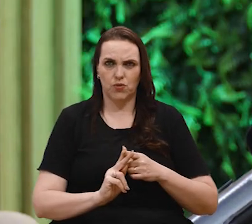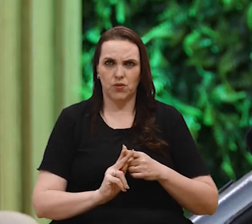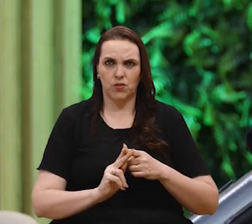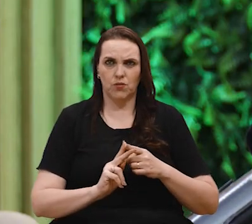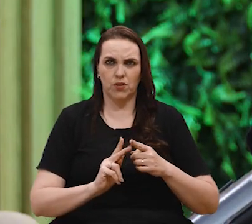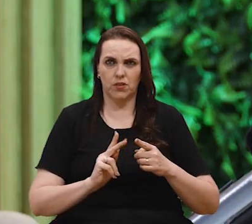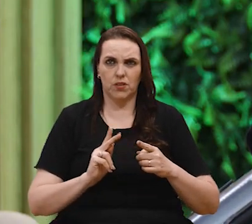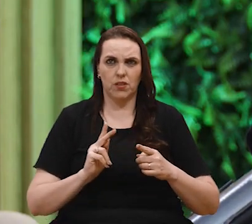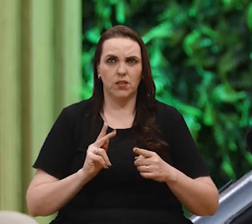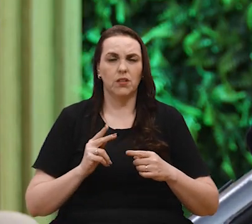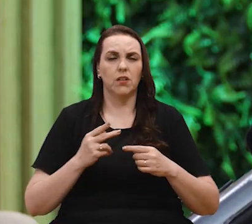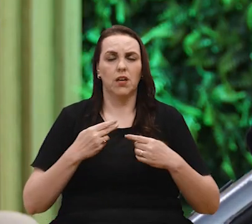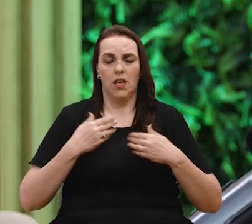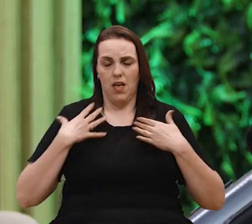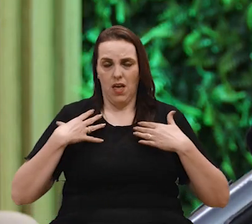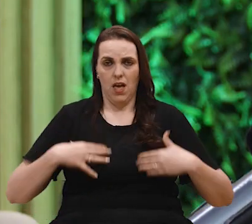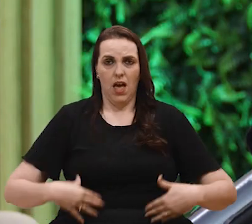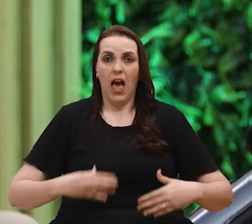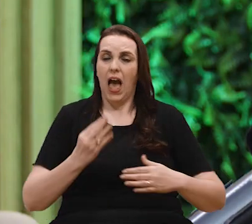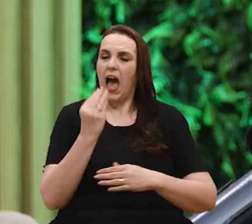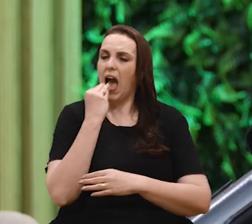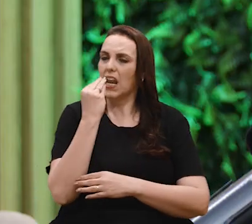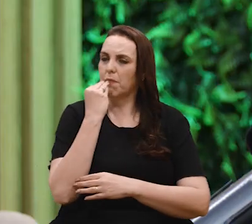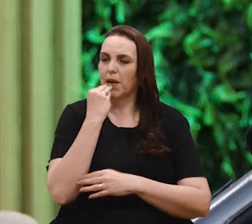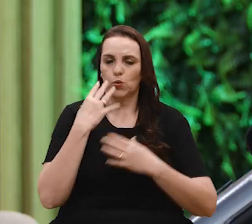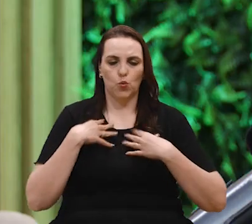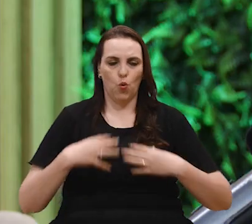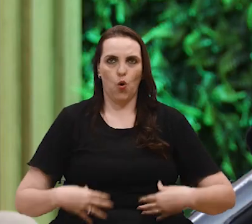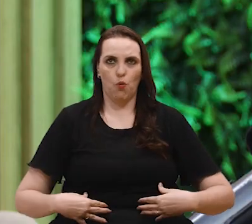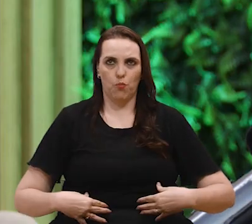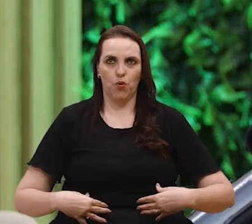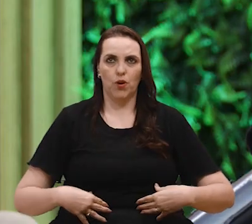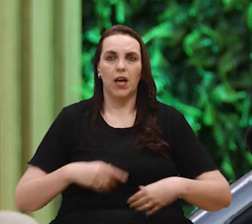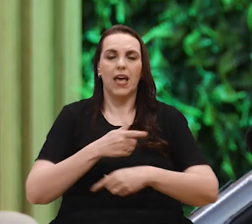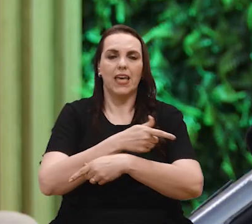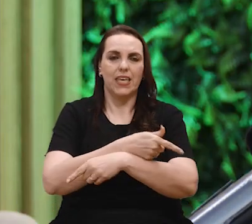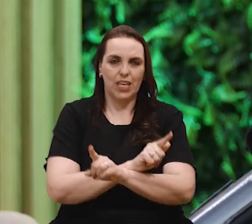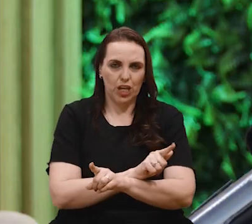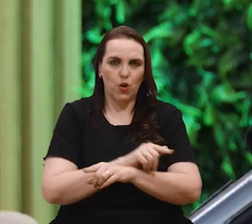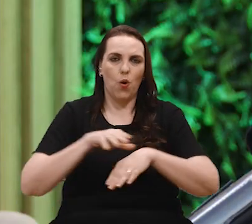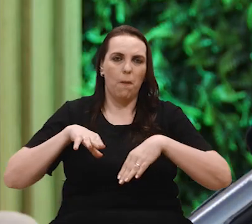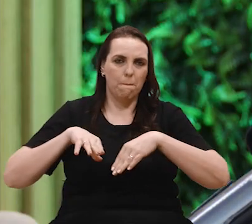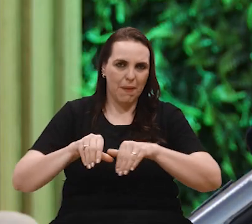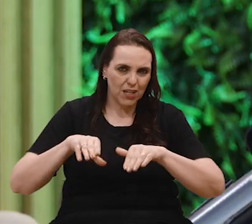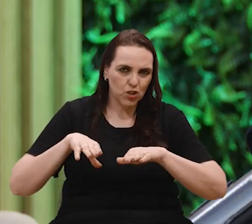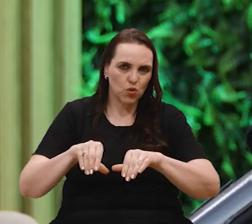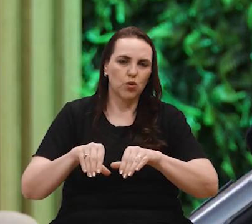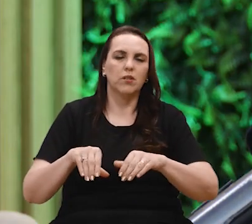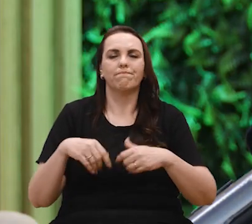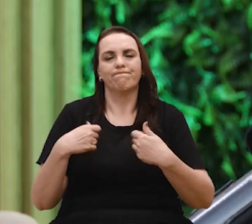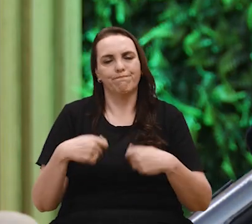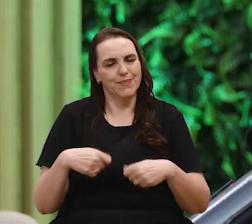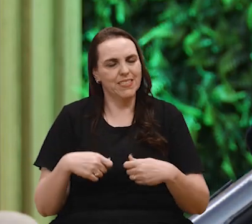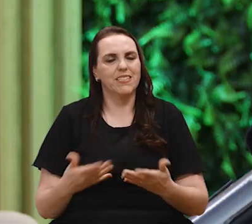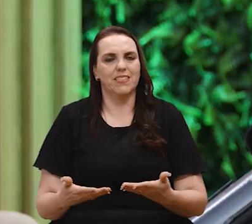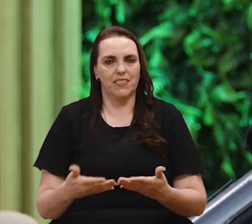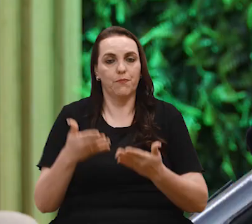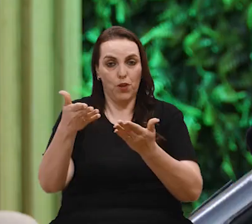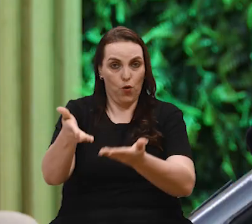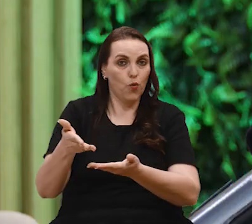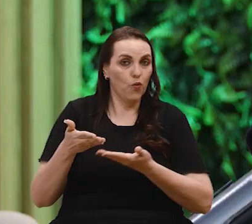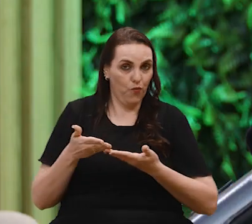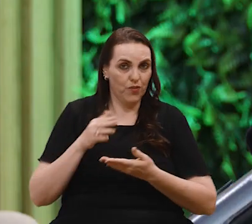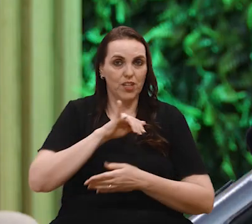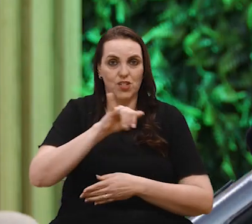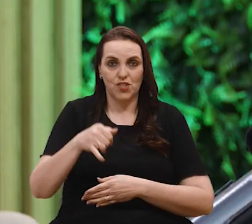corporal. A massoterapia, a fisioterapia e, no meu modo de ver, por isso que a Jéssica está aqui hoje também, eu fiz questão de convidar